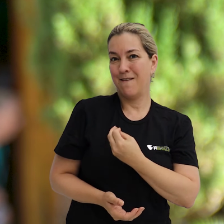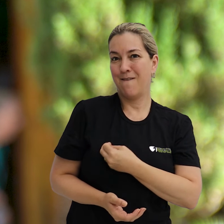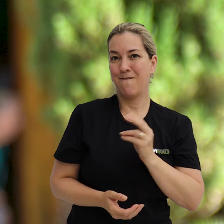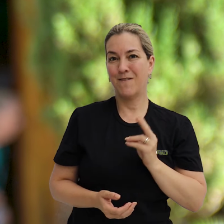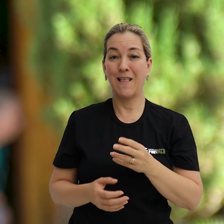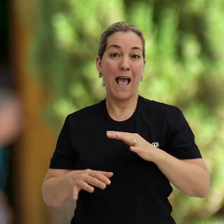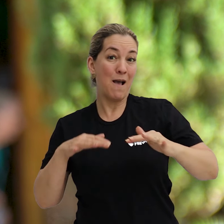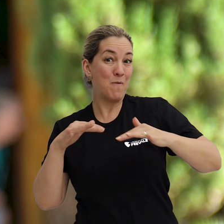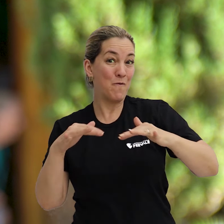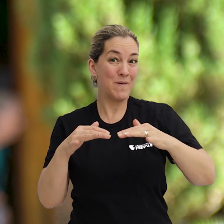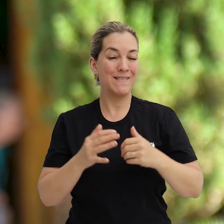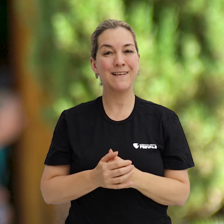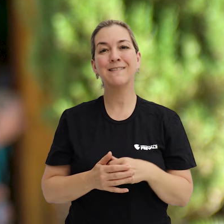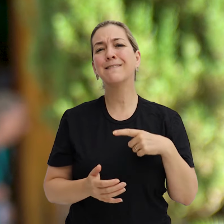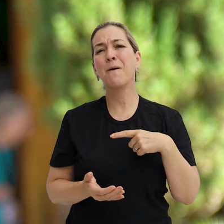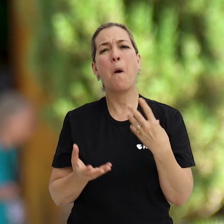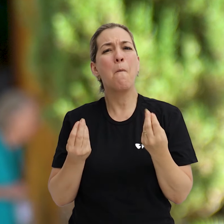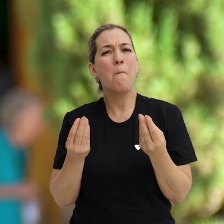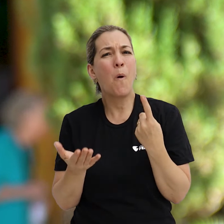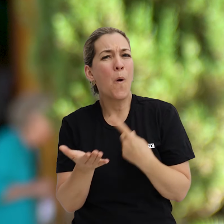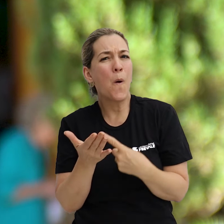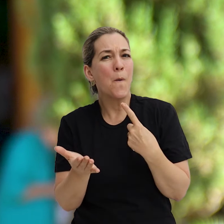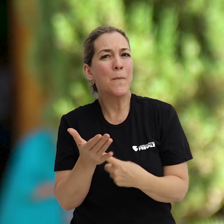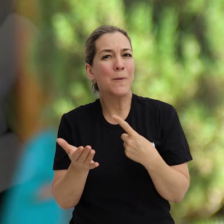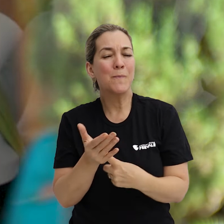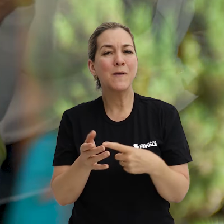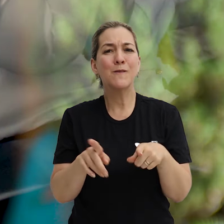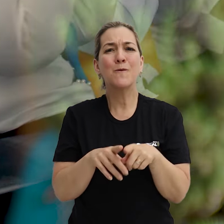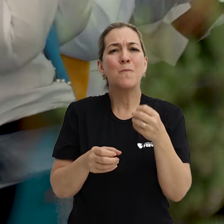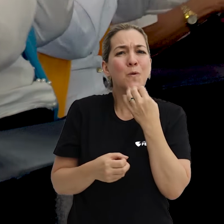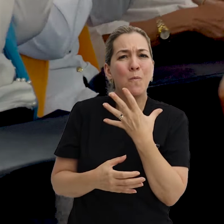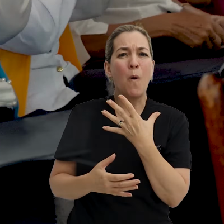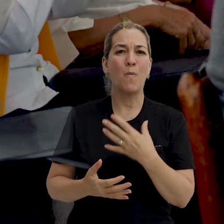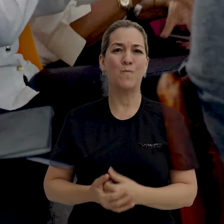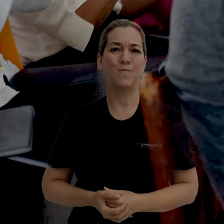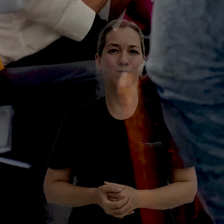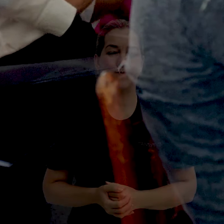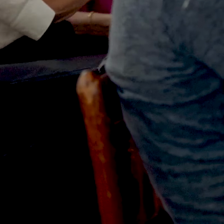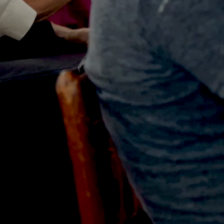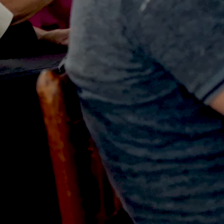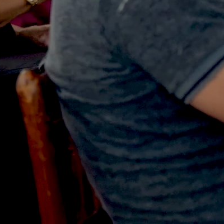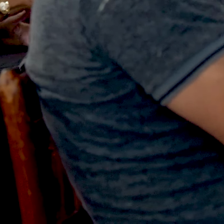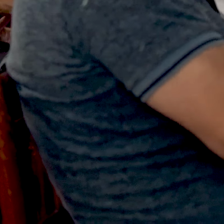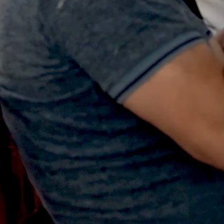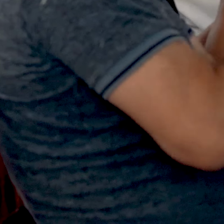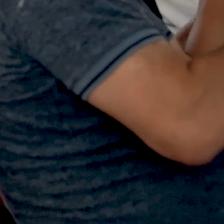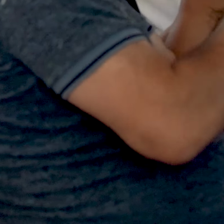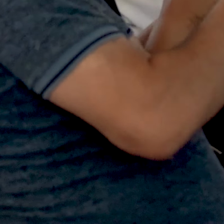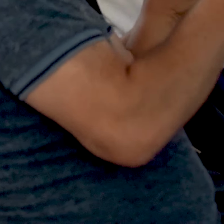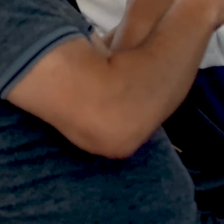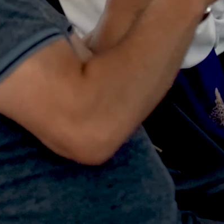nossa vida é bem agitada. Temos bastante compromisso e é muito bom.